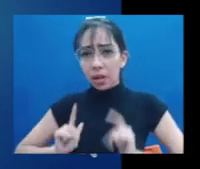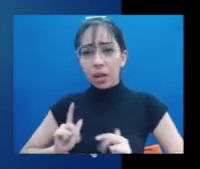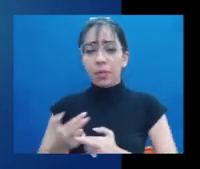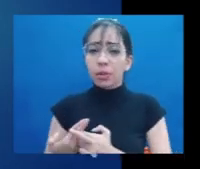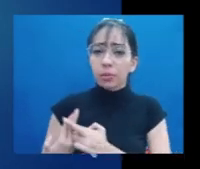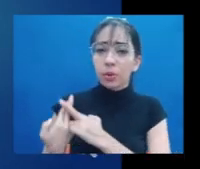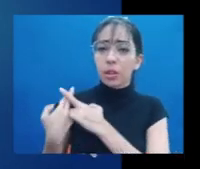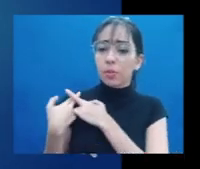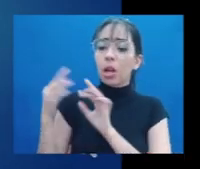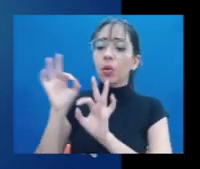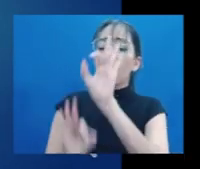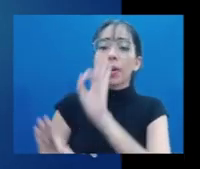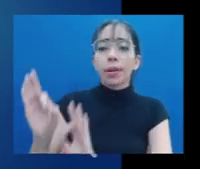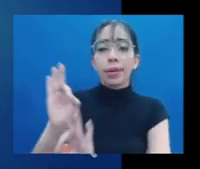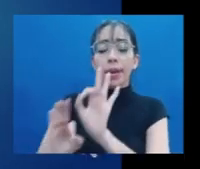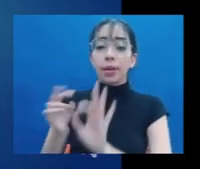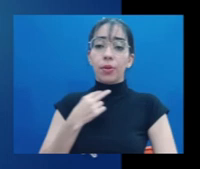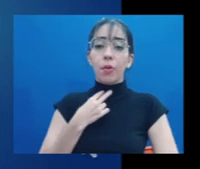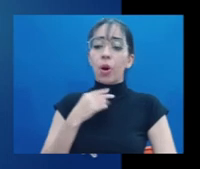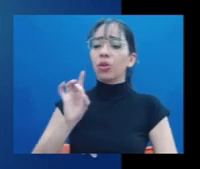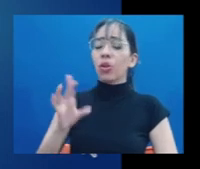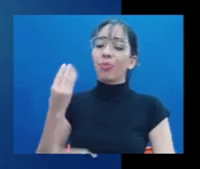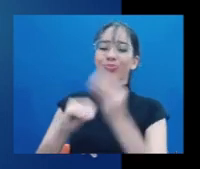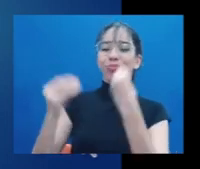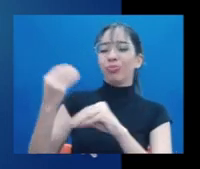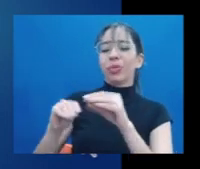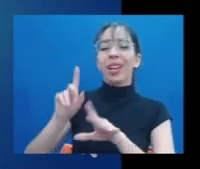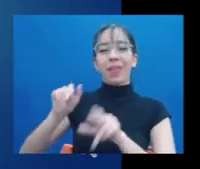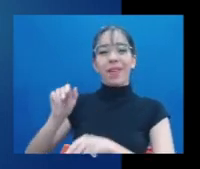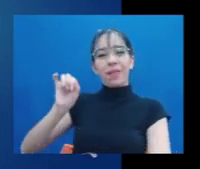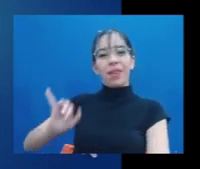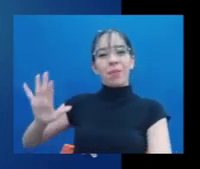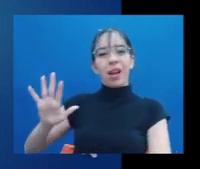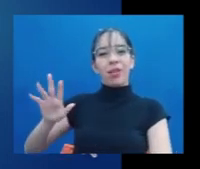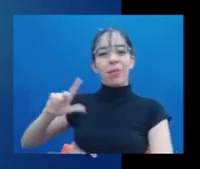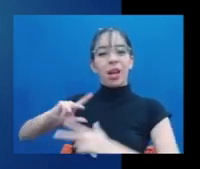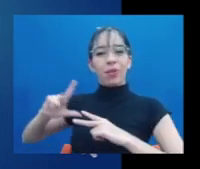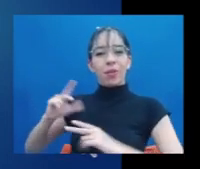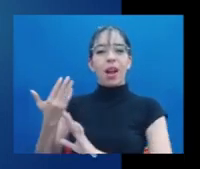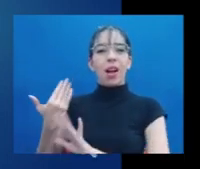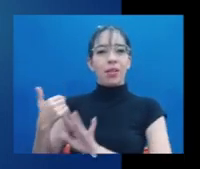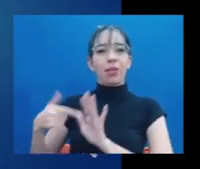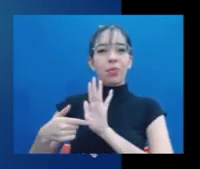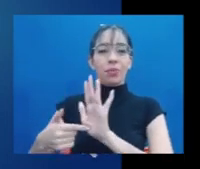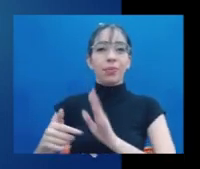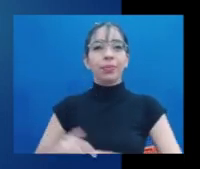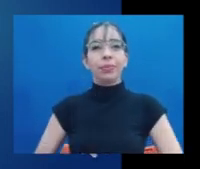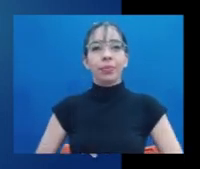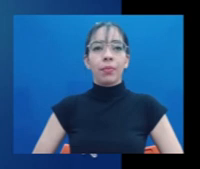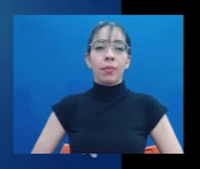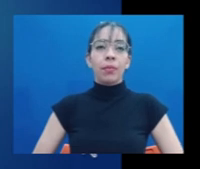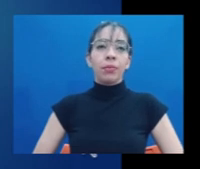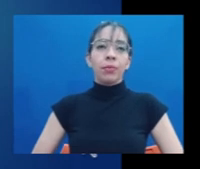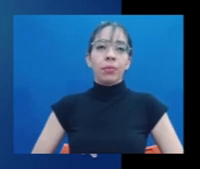vamos continuar usando as geladeiras de uso doméstico, que não são apropriadas aí para uso em laboratório, já que vocês viram ali que os valores